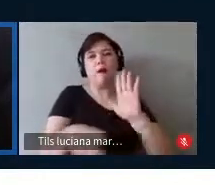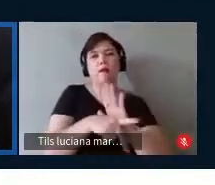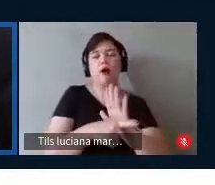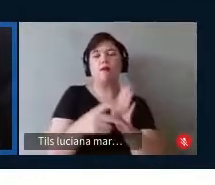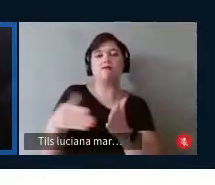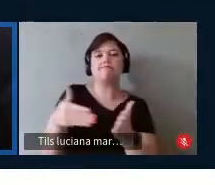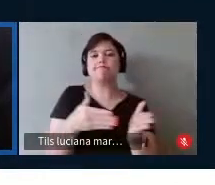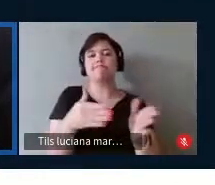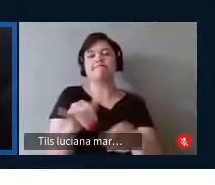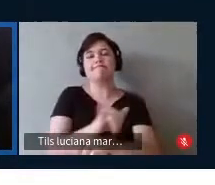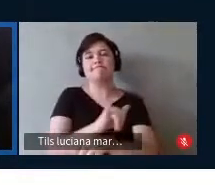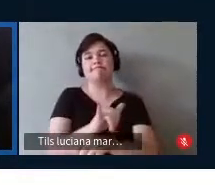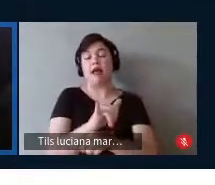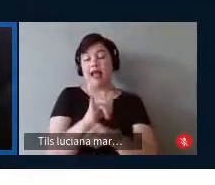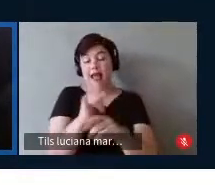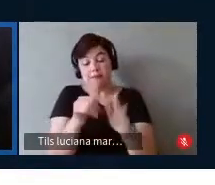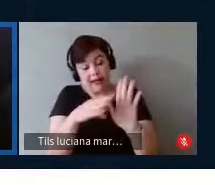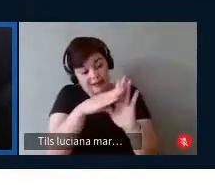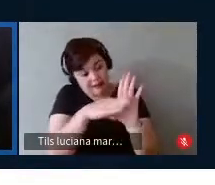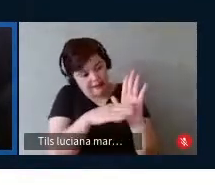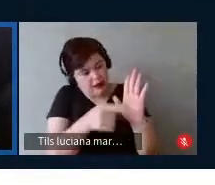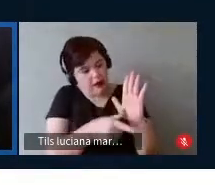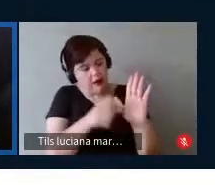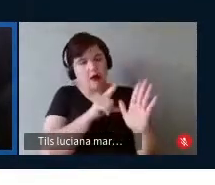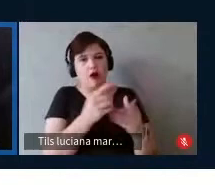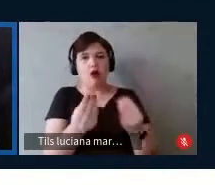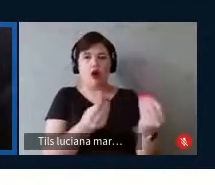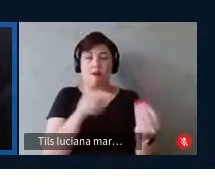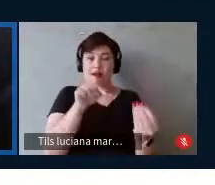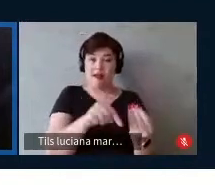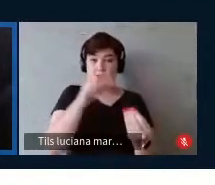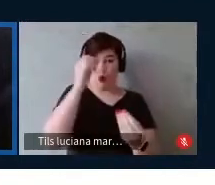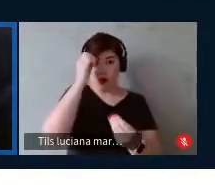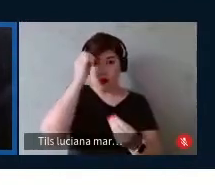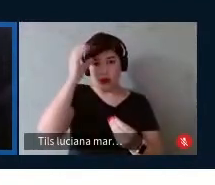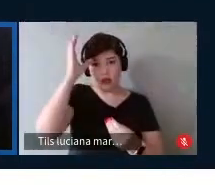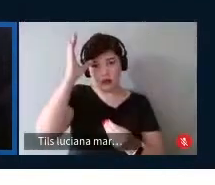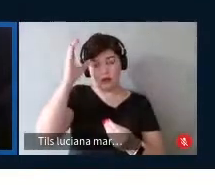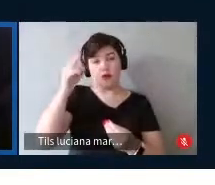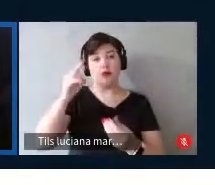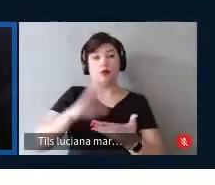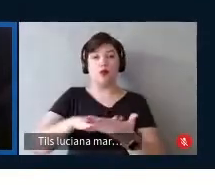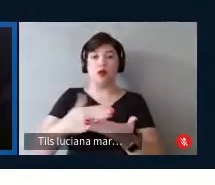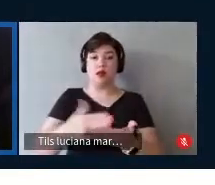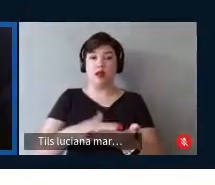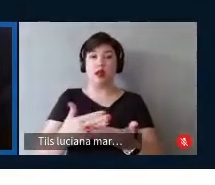rito. Então, esse conhecimento que o intérprete